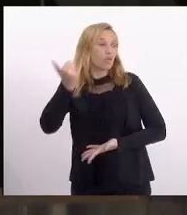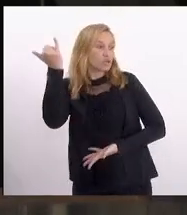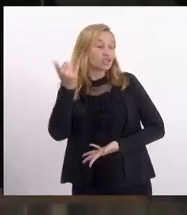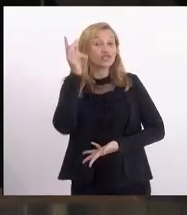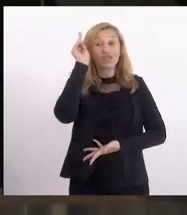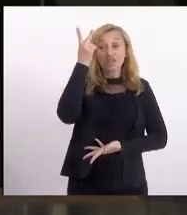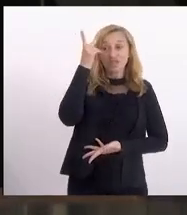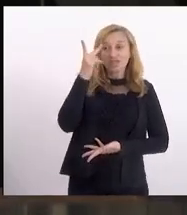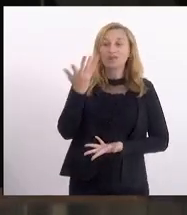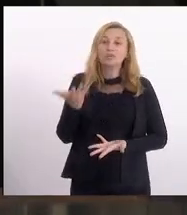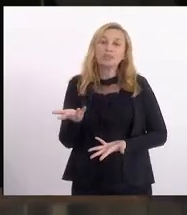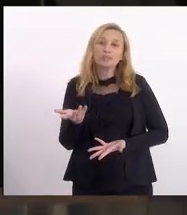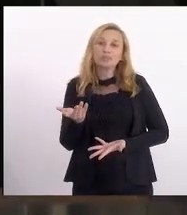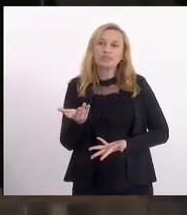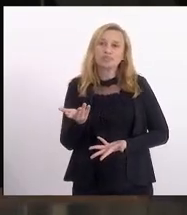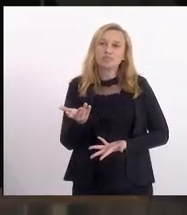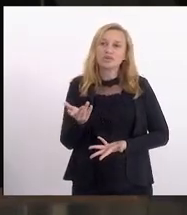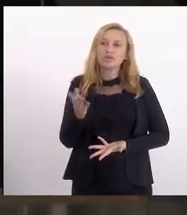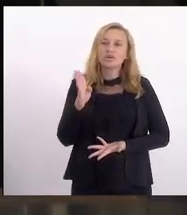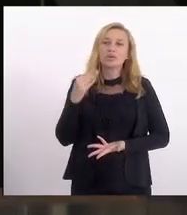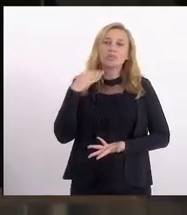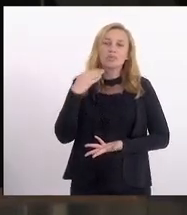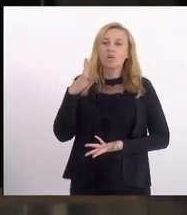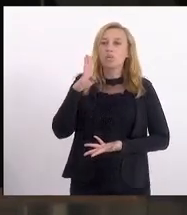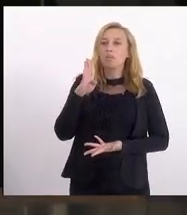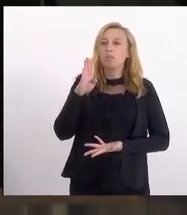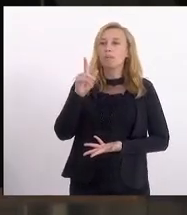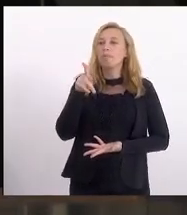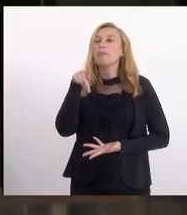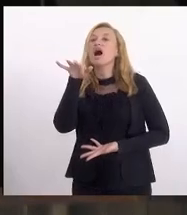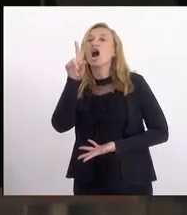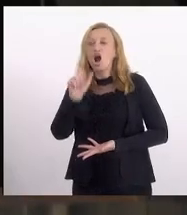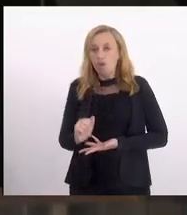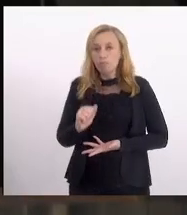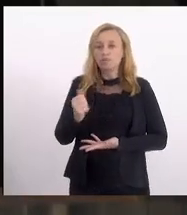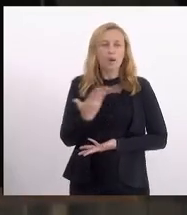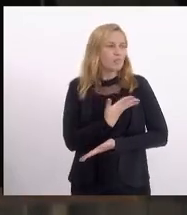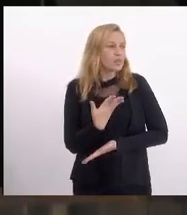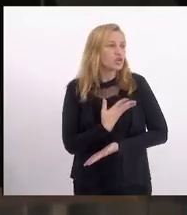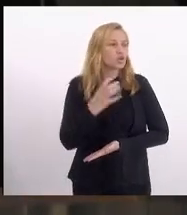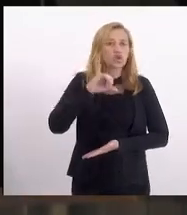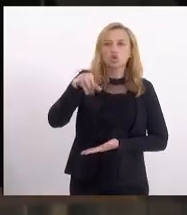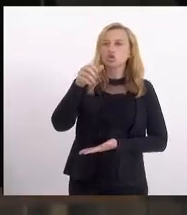históricas, como é o caso do Banco Palmas. Saúdo meu companheiro Joaquim,